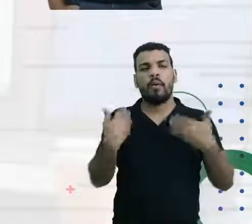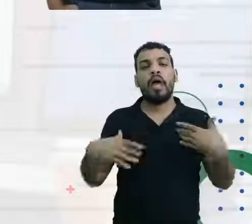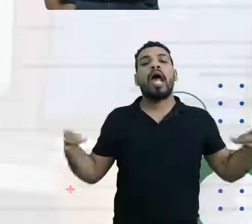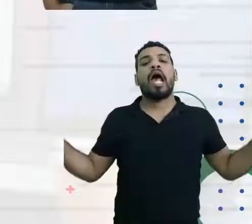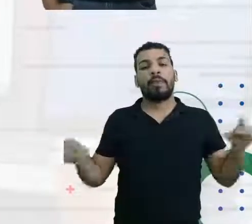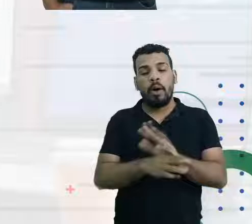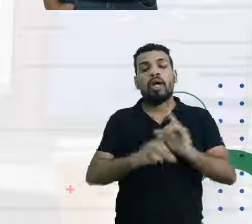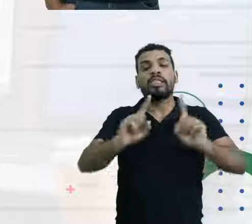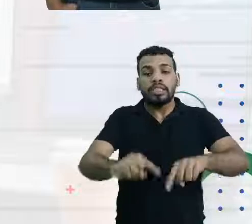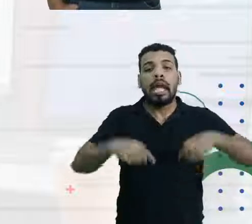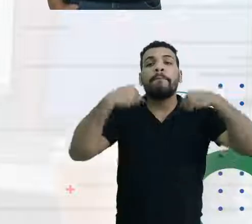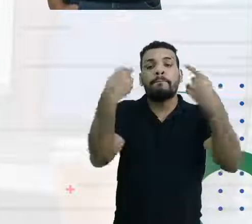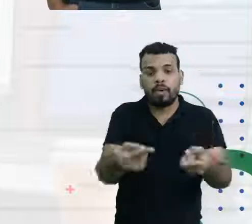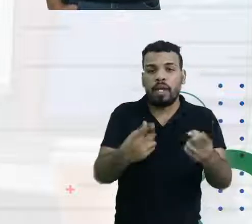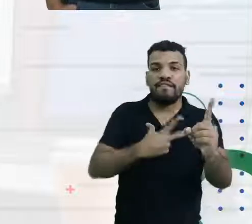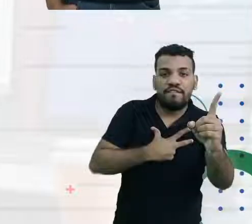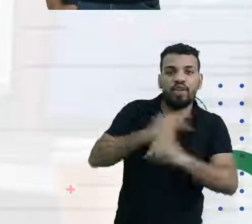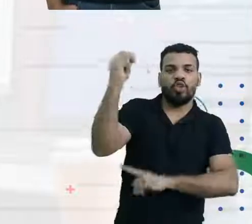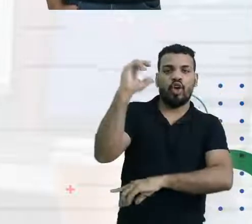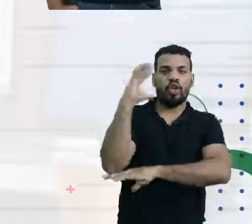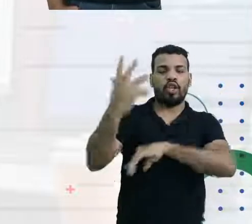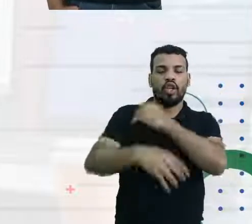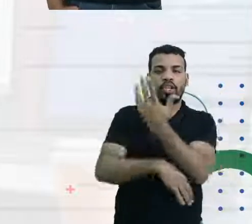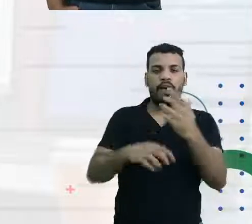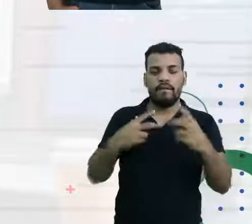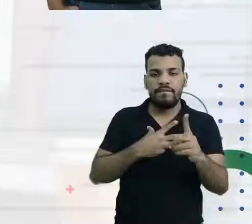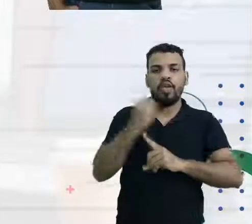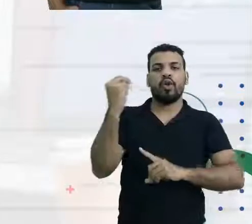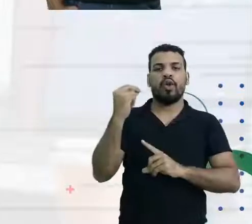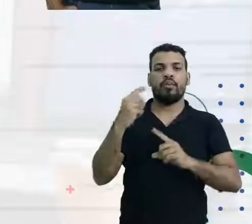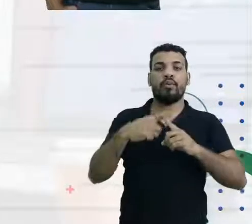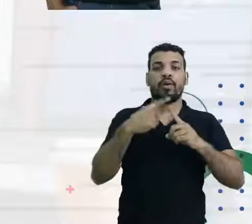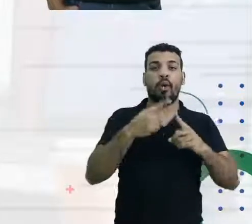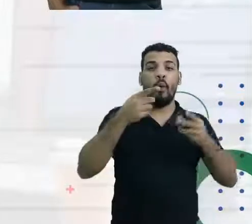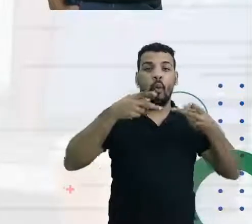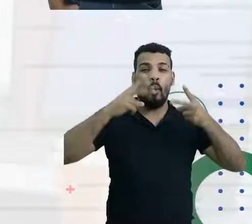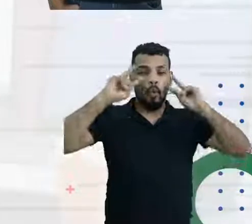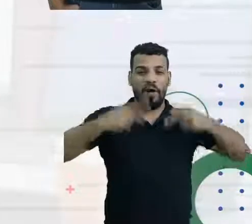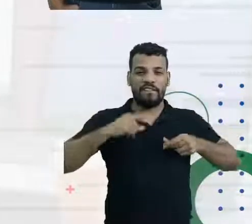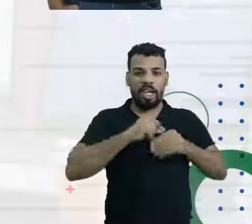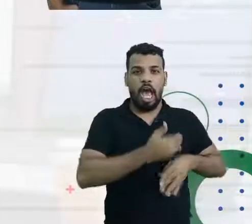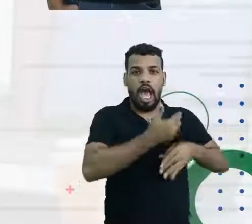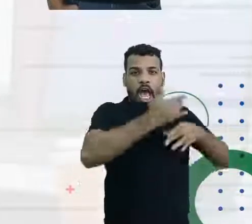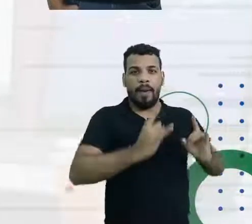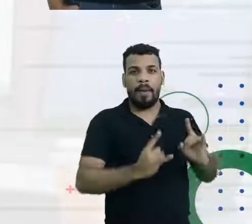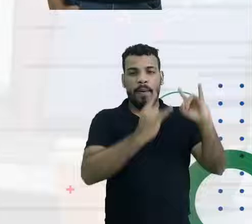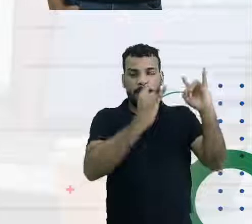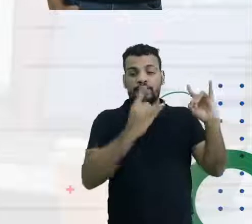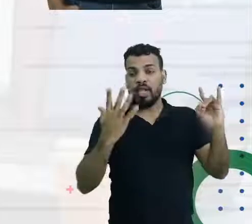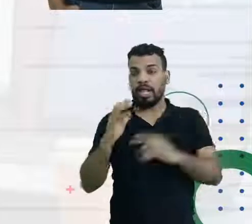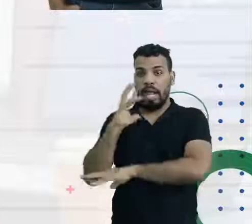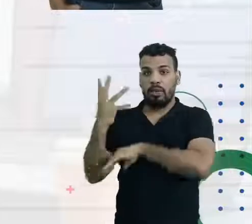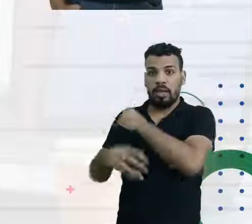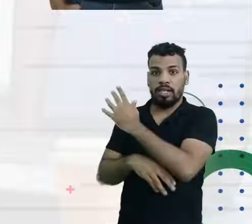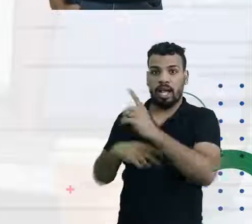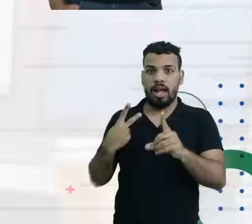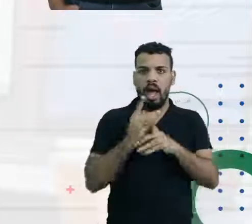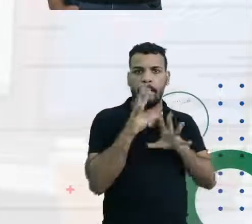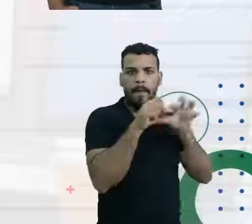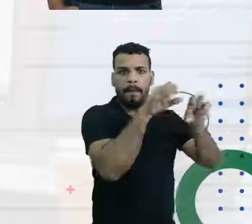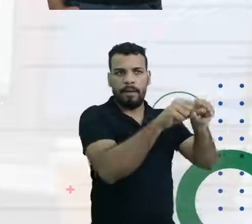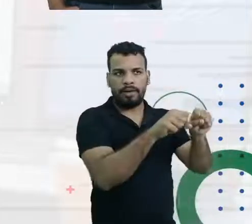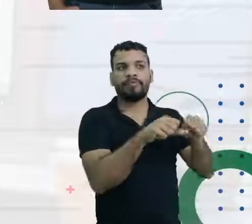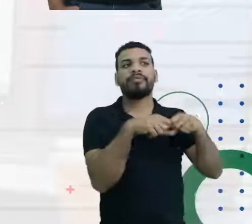específico é mostrar a vitória da natureza sobre as construções da humanidade. E aí eles pegam, mais uma vez, usam